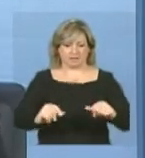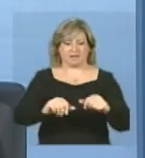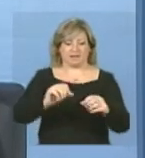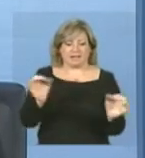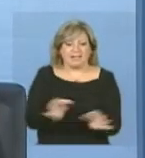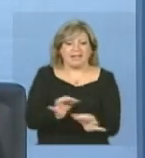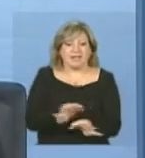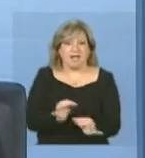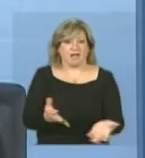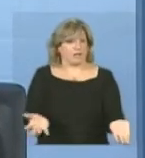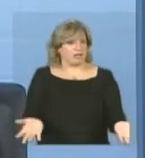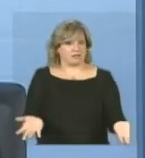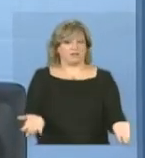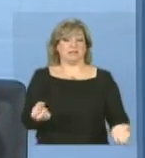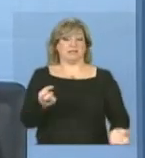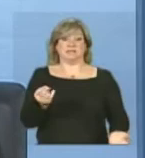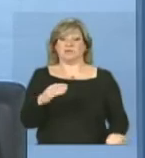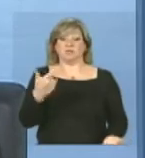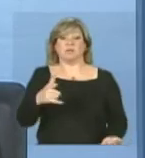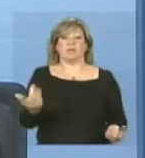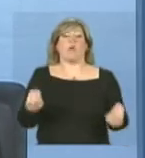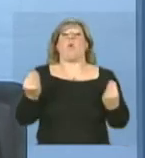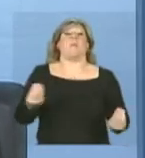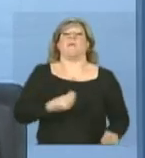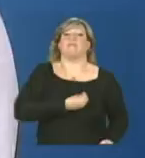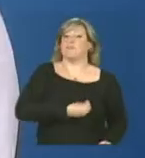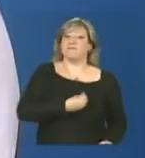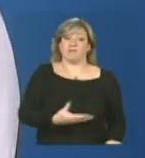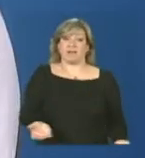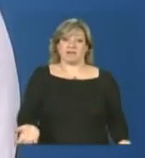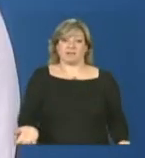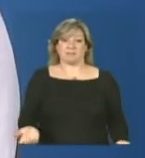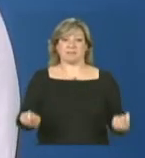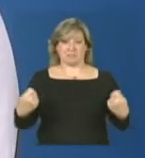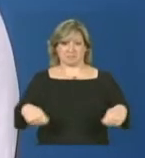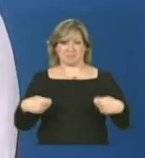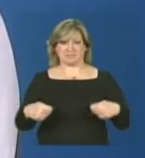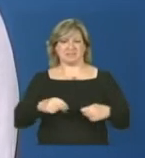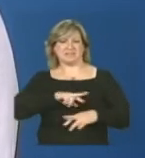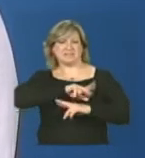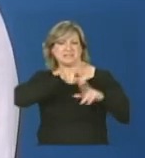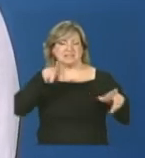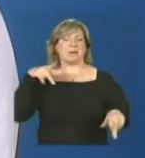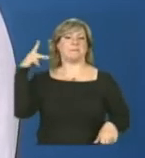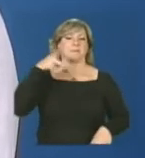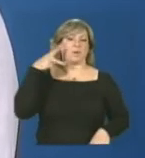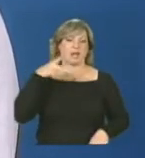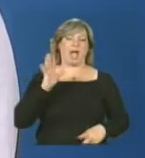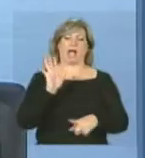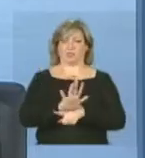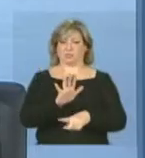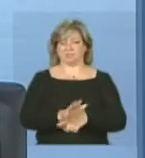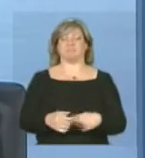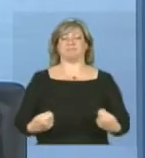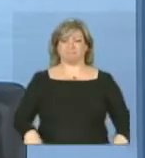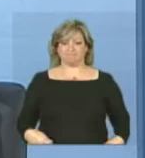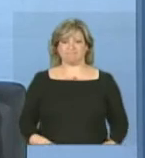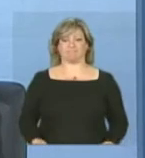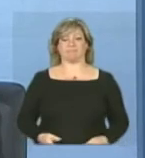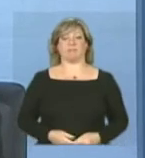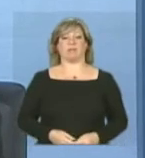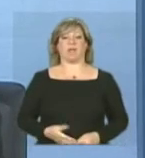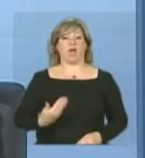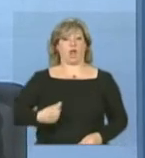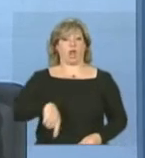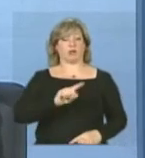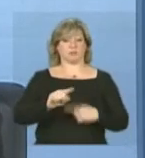realmente o plantio crescer, você tem que sobreviver de alguma forma. Então tem que ter uma série de políticas que se adequem nesse sentido. A nossa